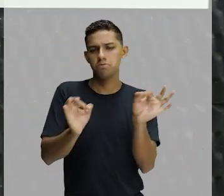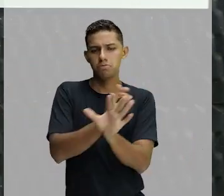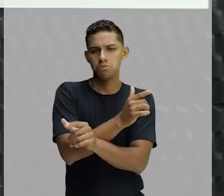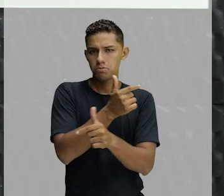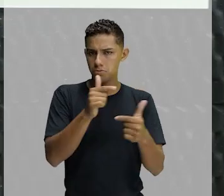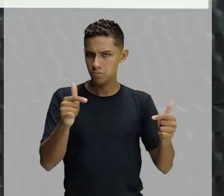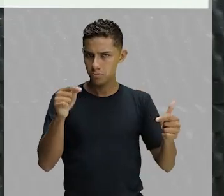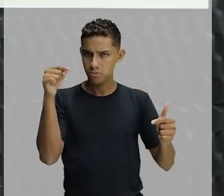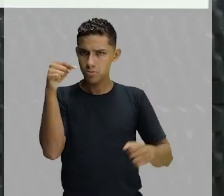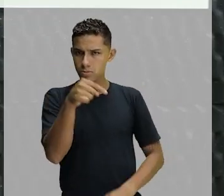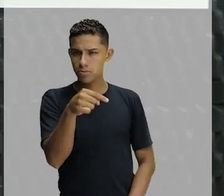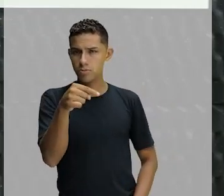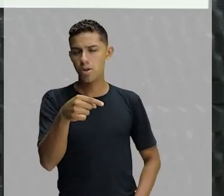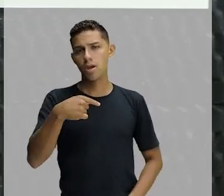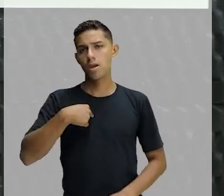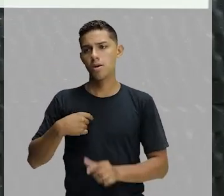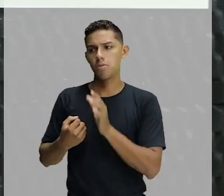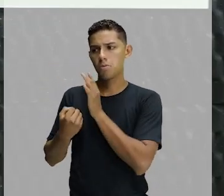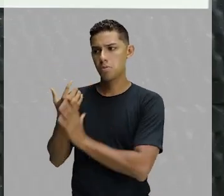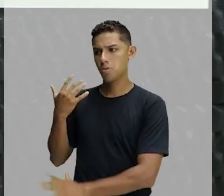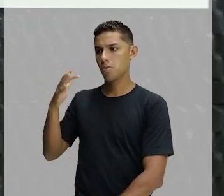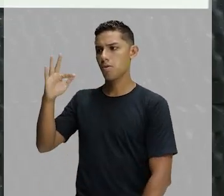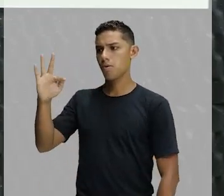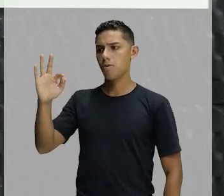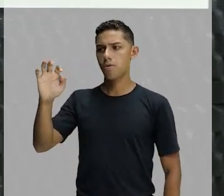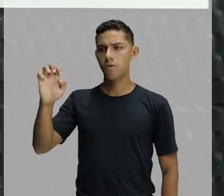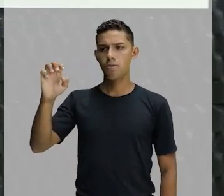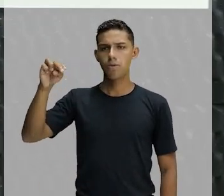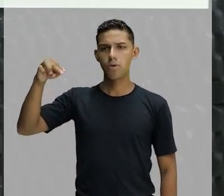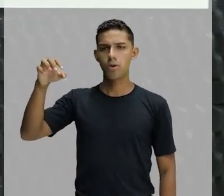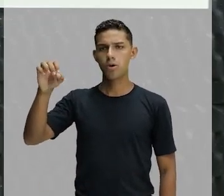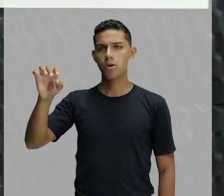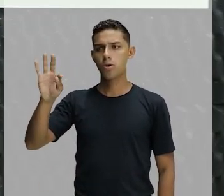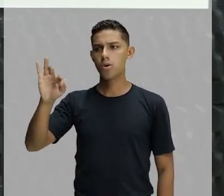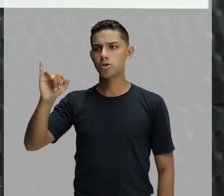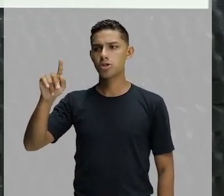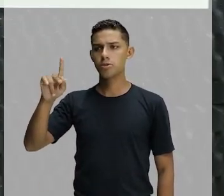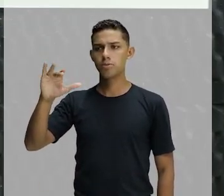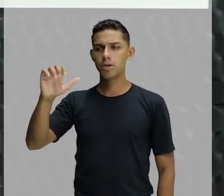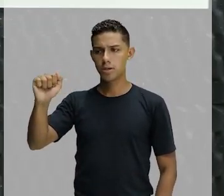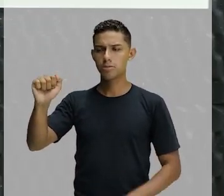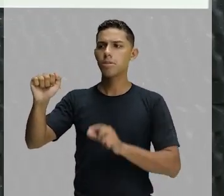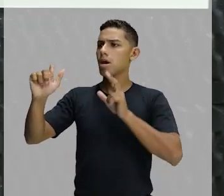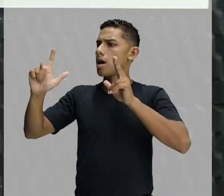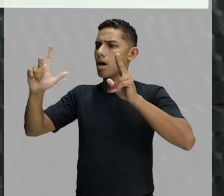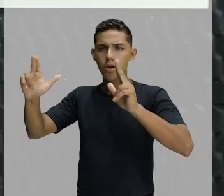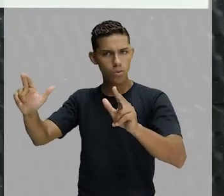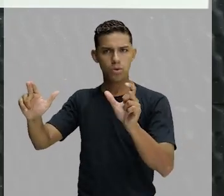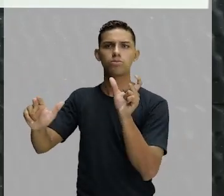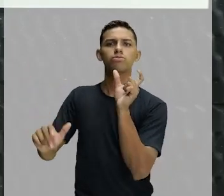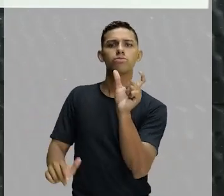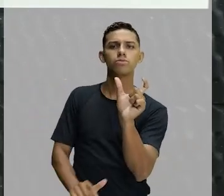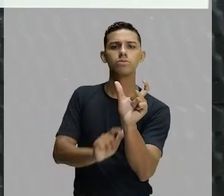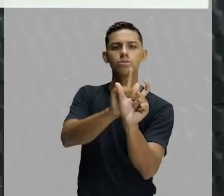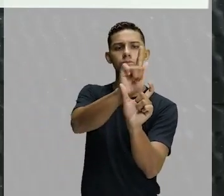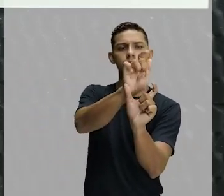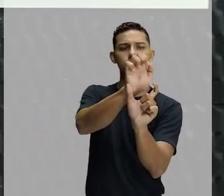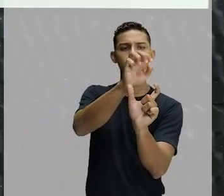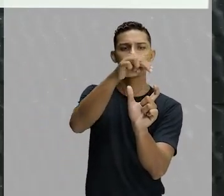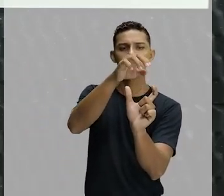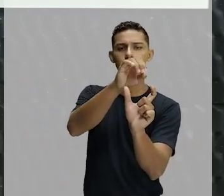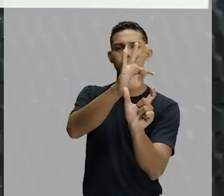a proporção fenotípica é igual à proporção genotípica. Diferente do que acontecia, por